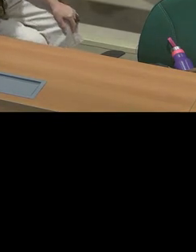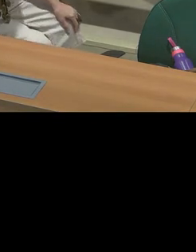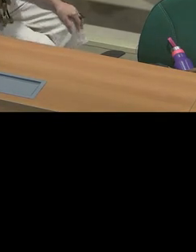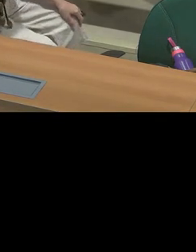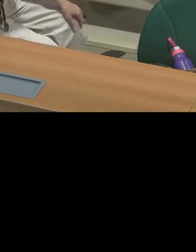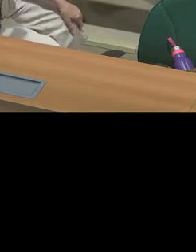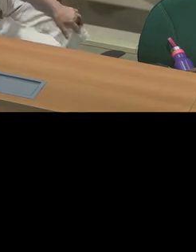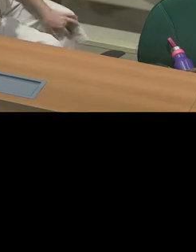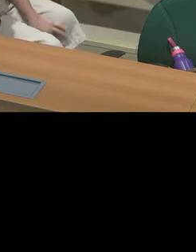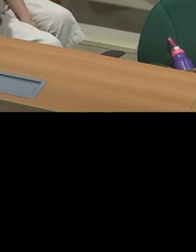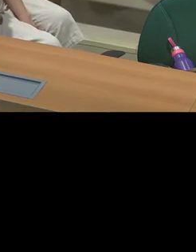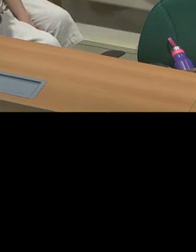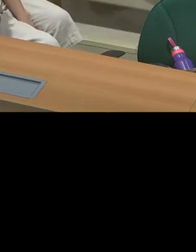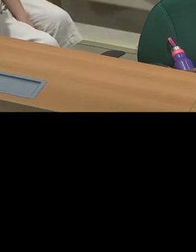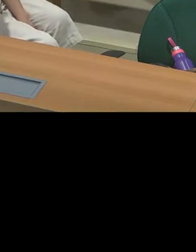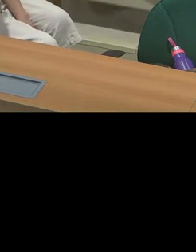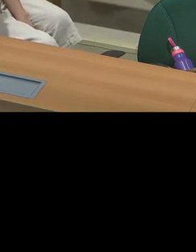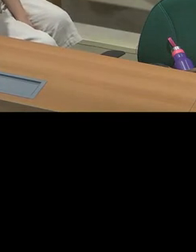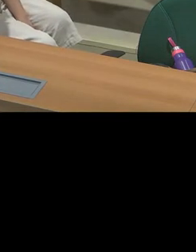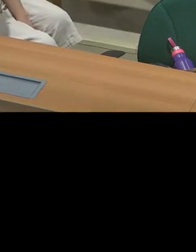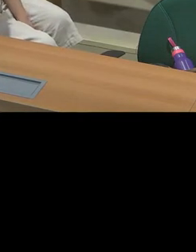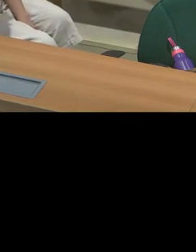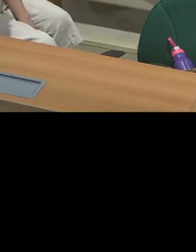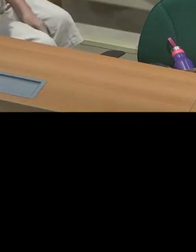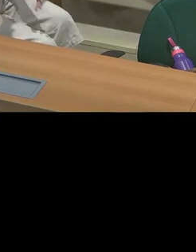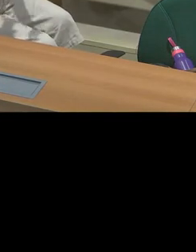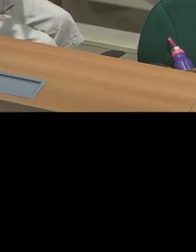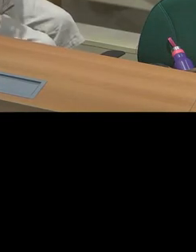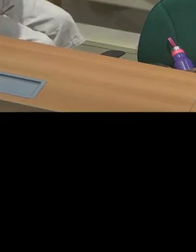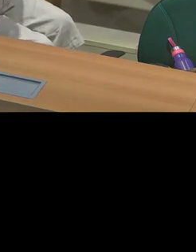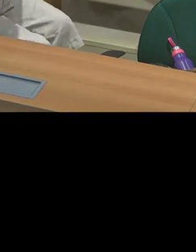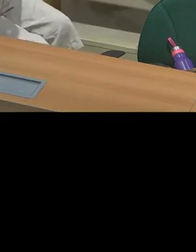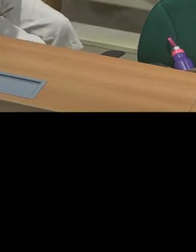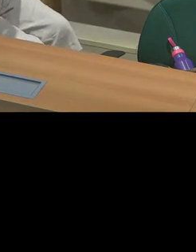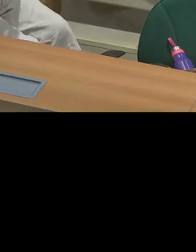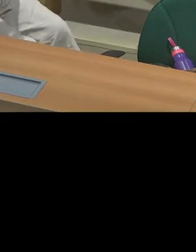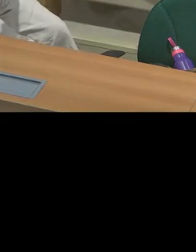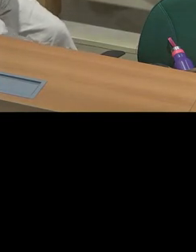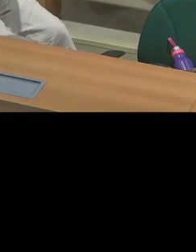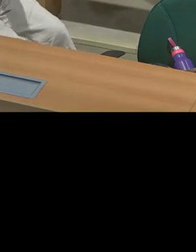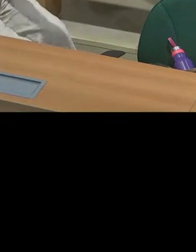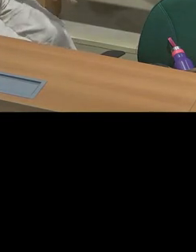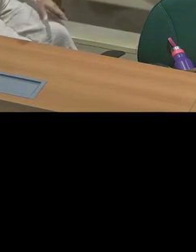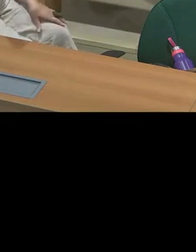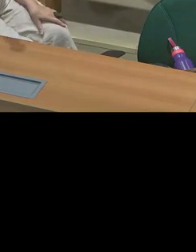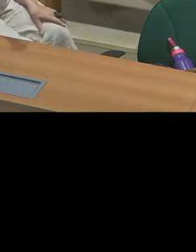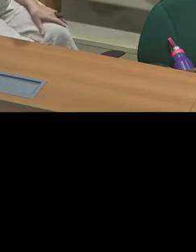abri para quem quiser fazer algum comentário, pergunta, enfim.